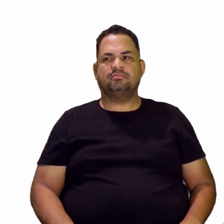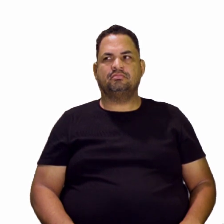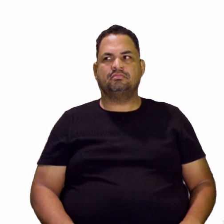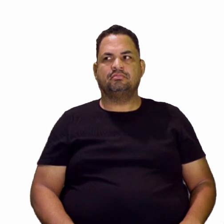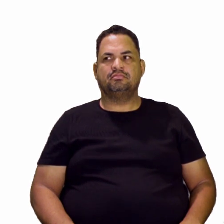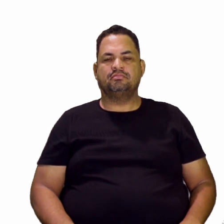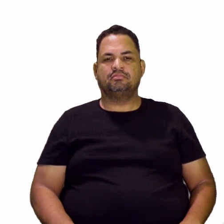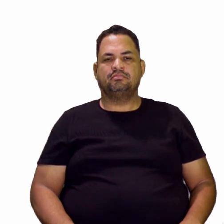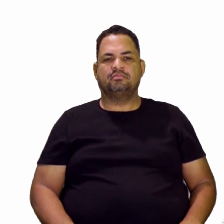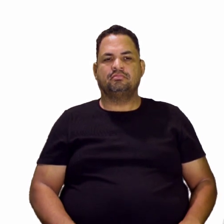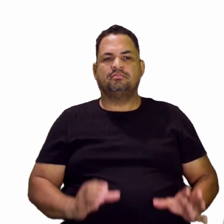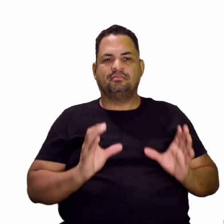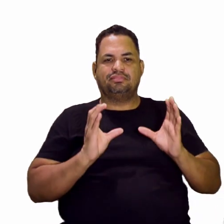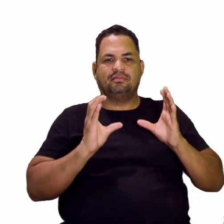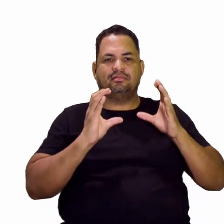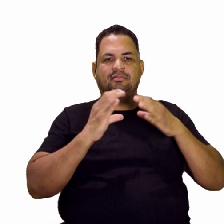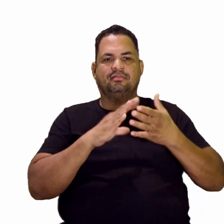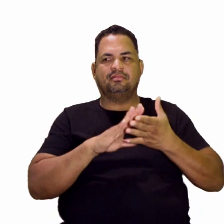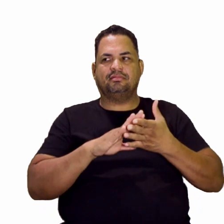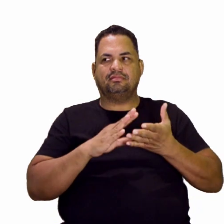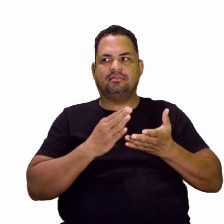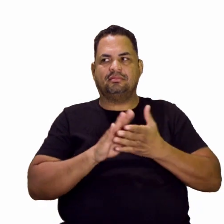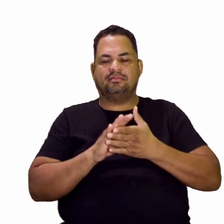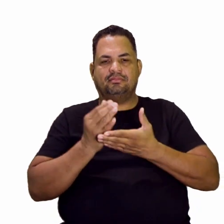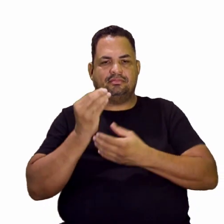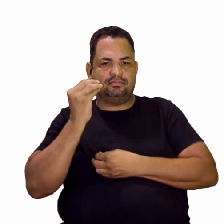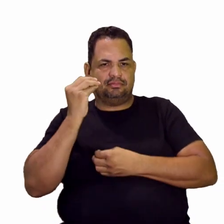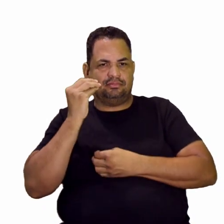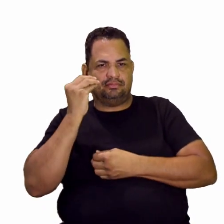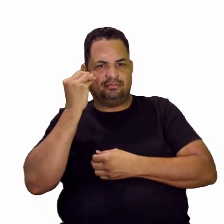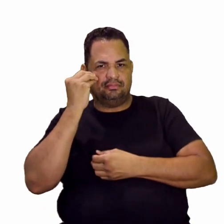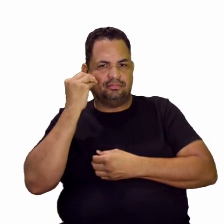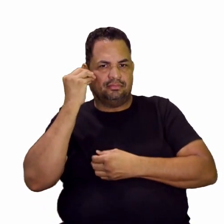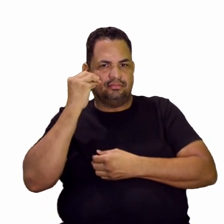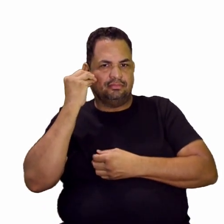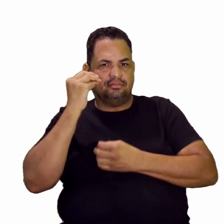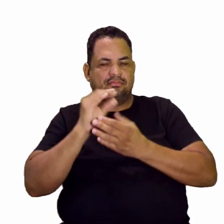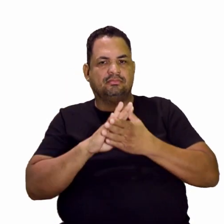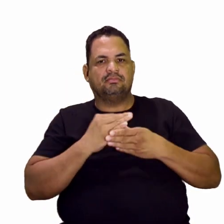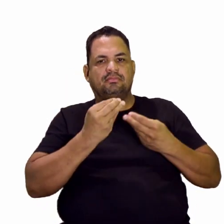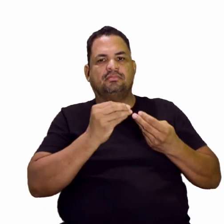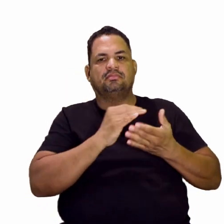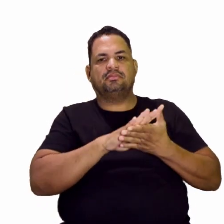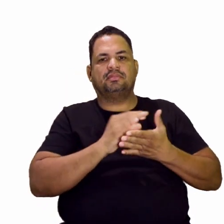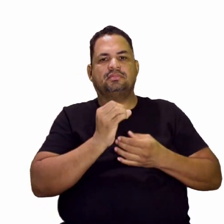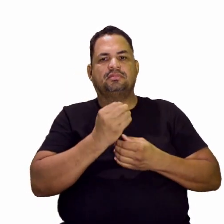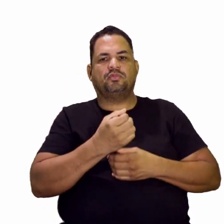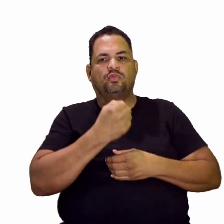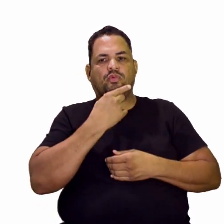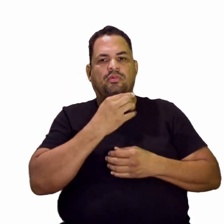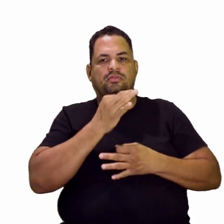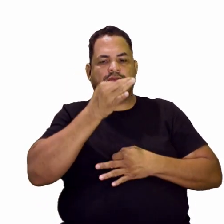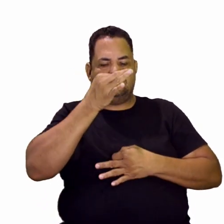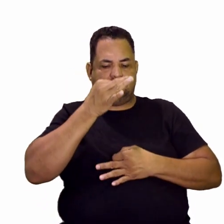Então, o grupo experimental recebe a droga na dose adequada, né?